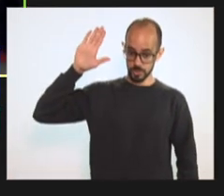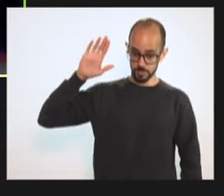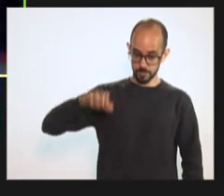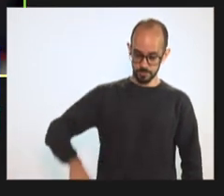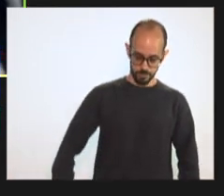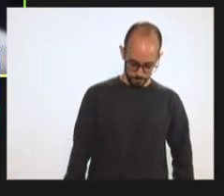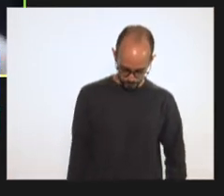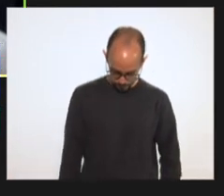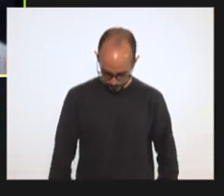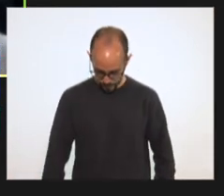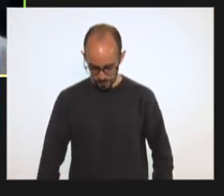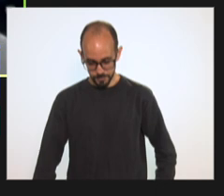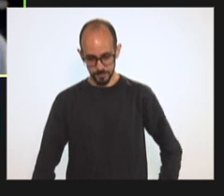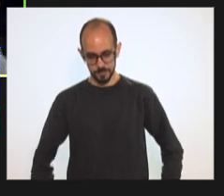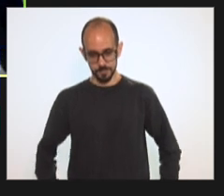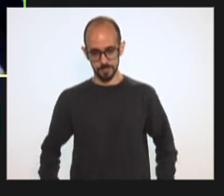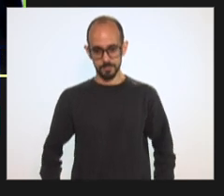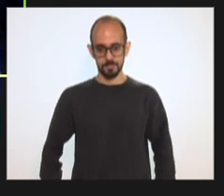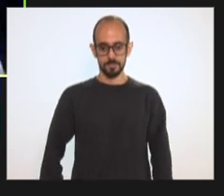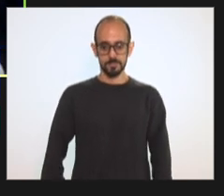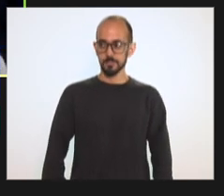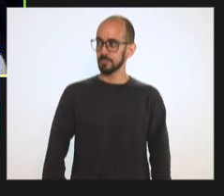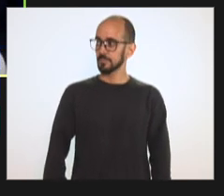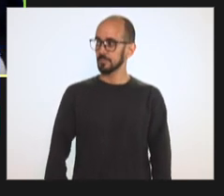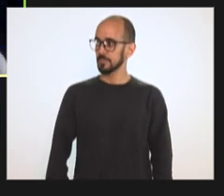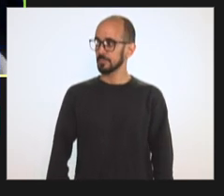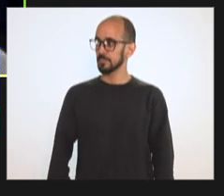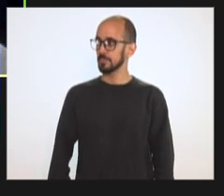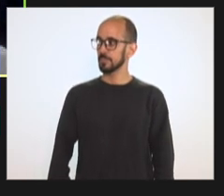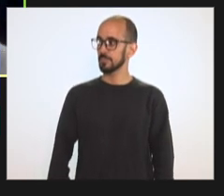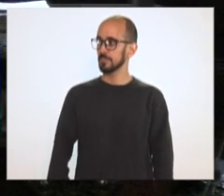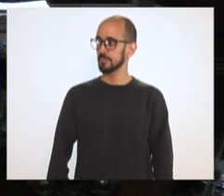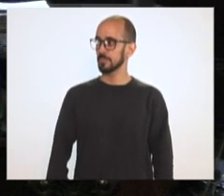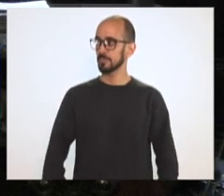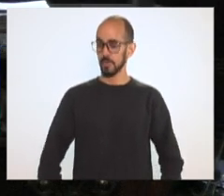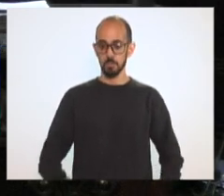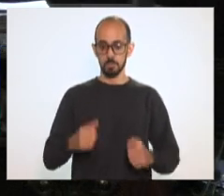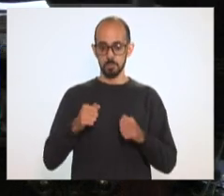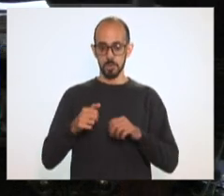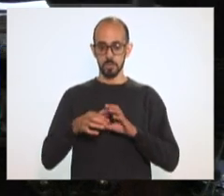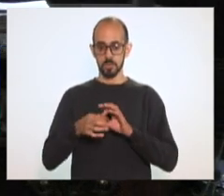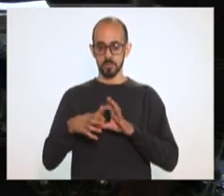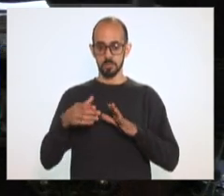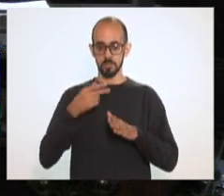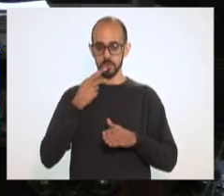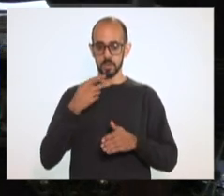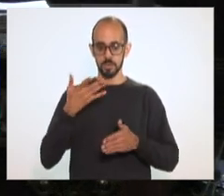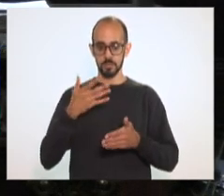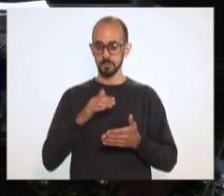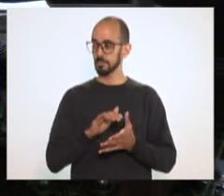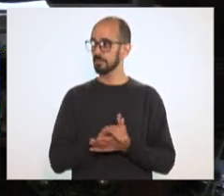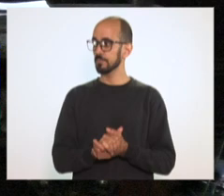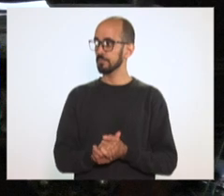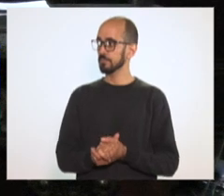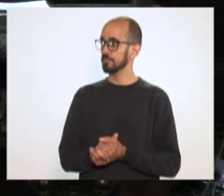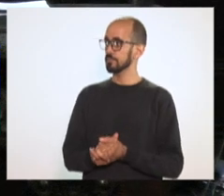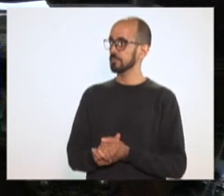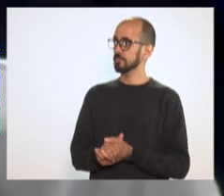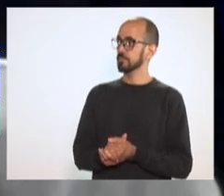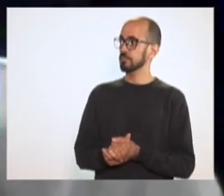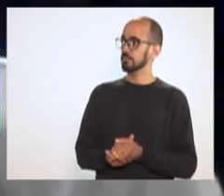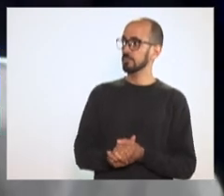a palavra novos deputados